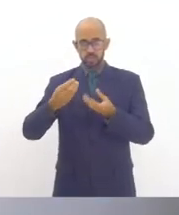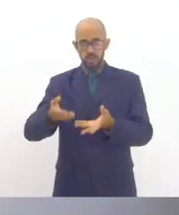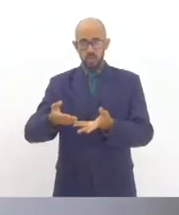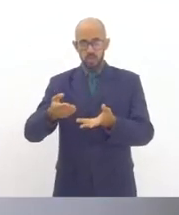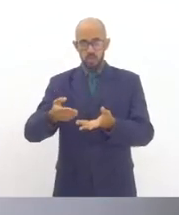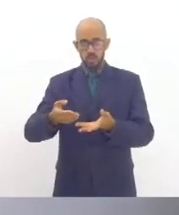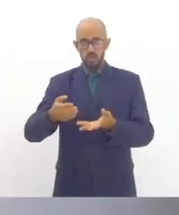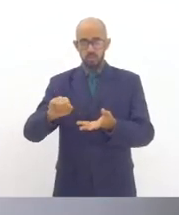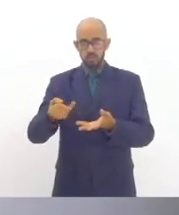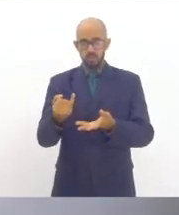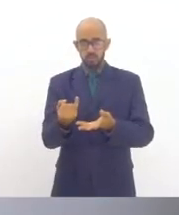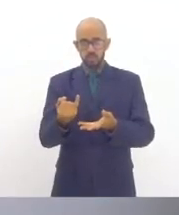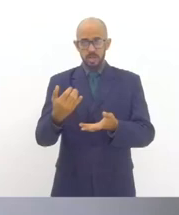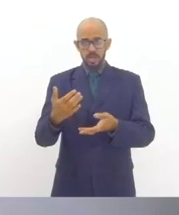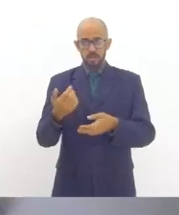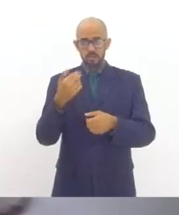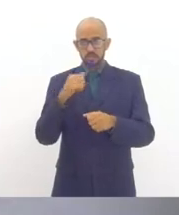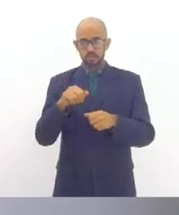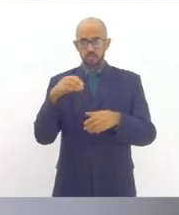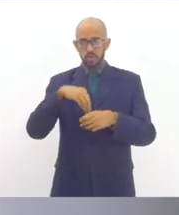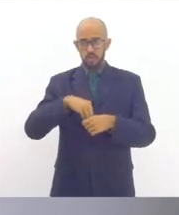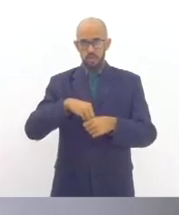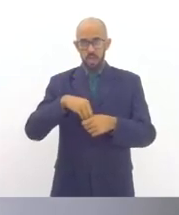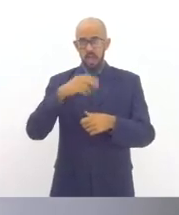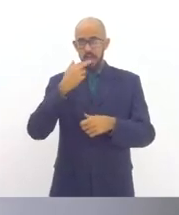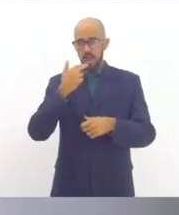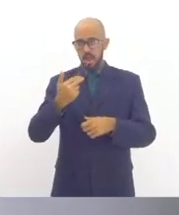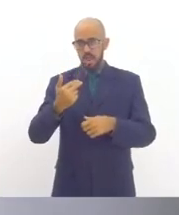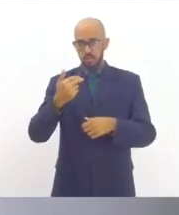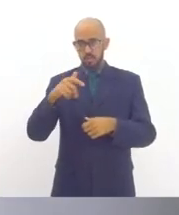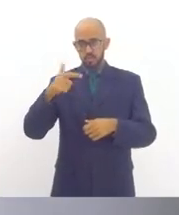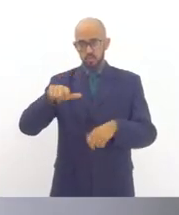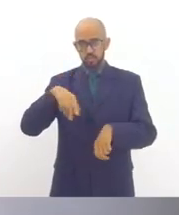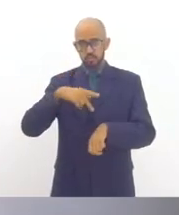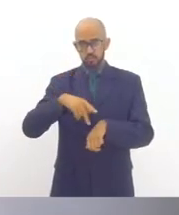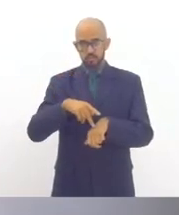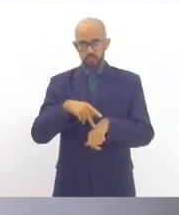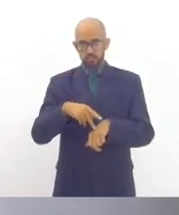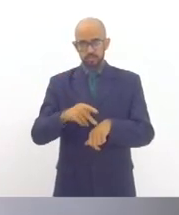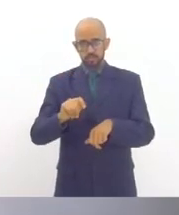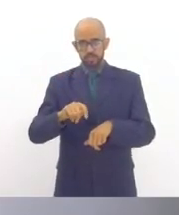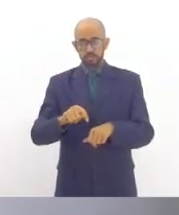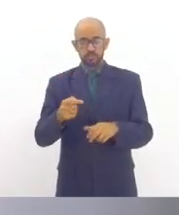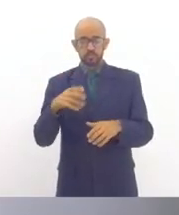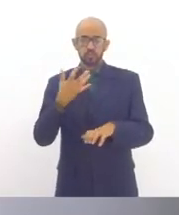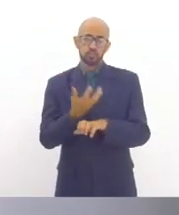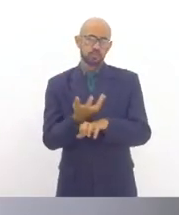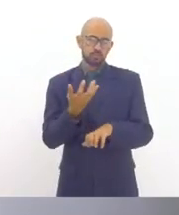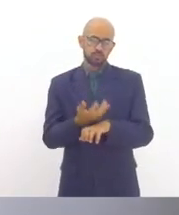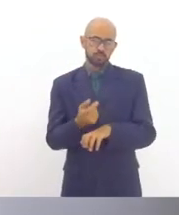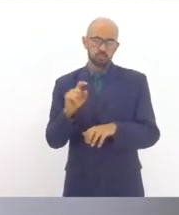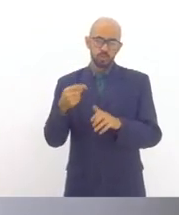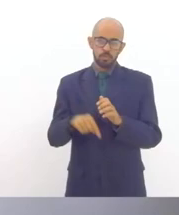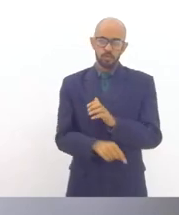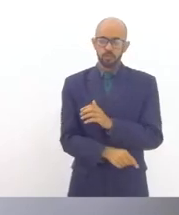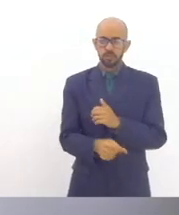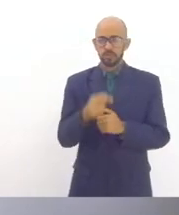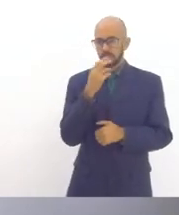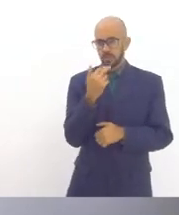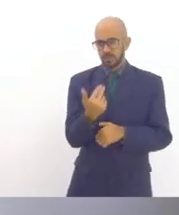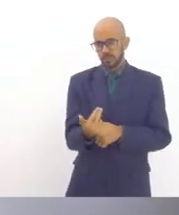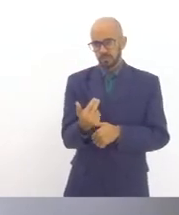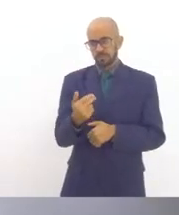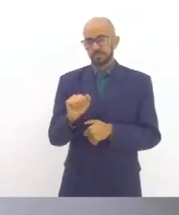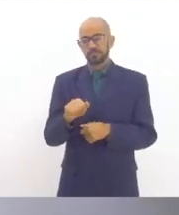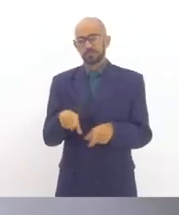colocar as línguas estrangeiras e outras disciplinas também na área de aprofundamento em linguagens, aprofundamento